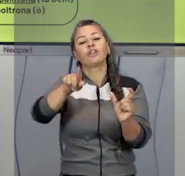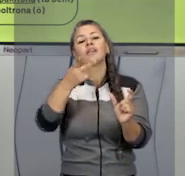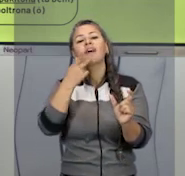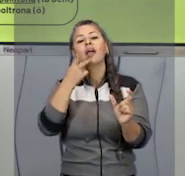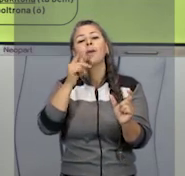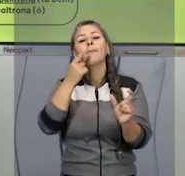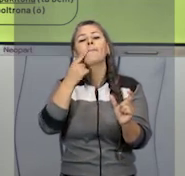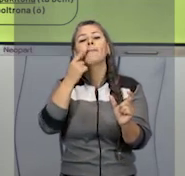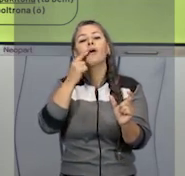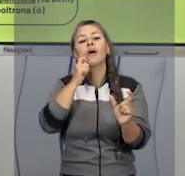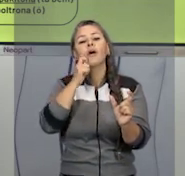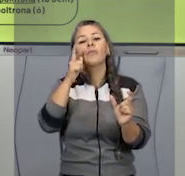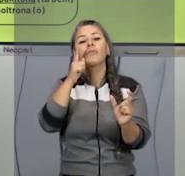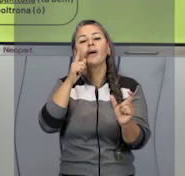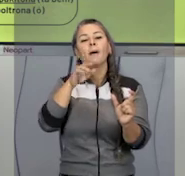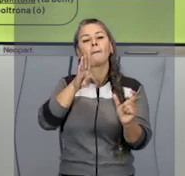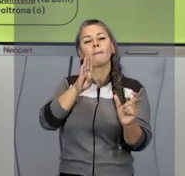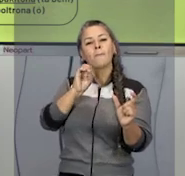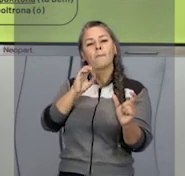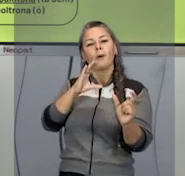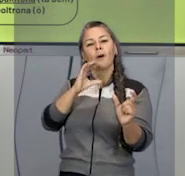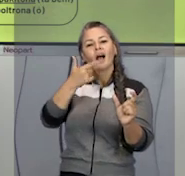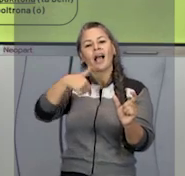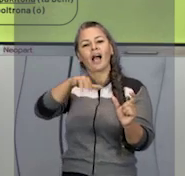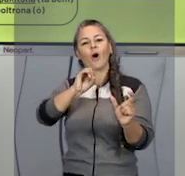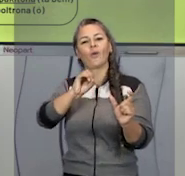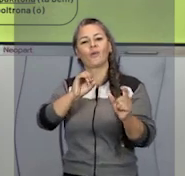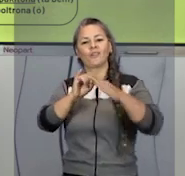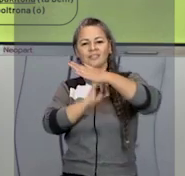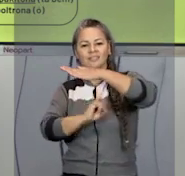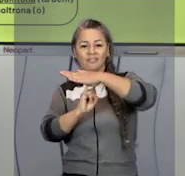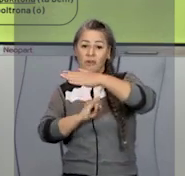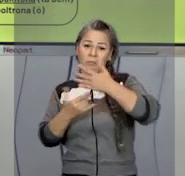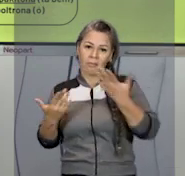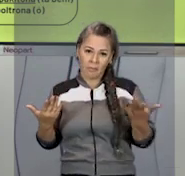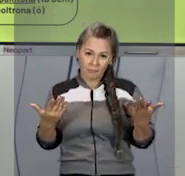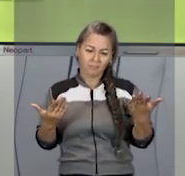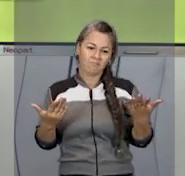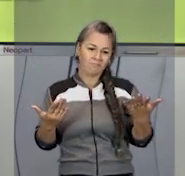aqui de uma maneira bem informal, ok? Bom,